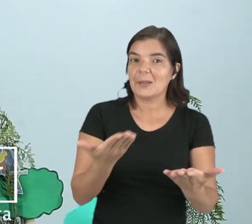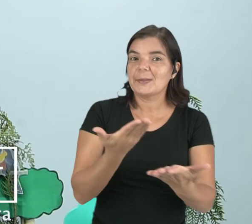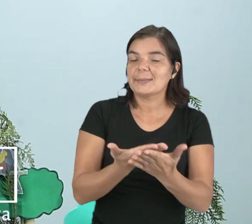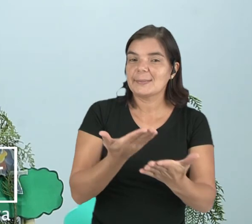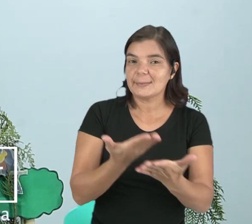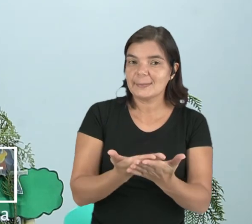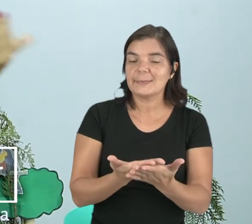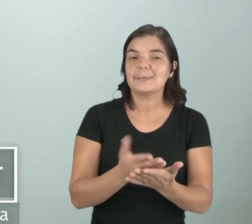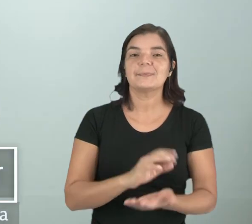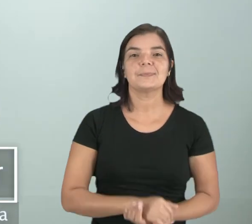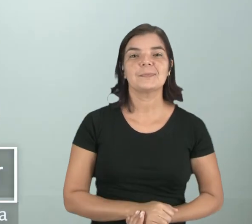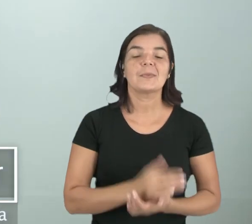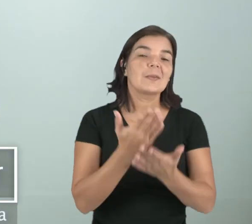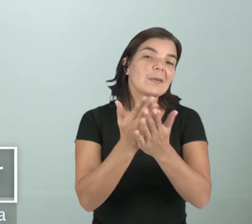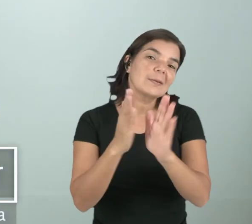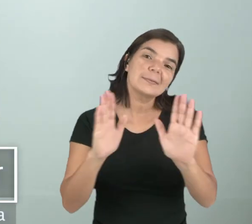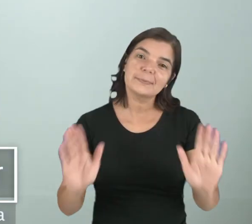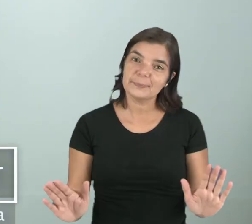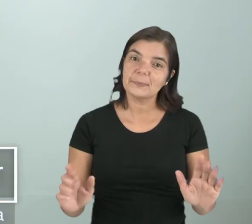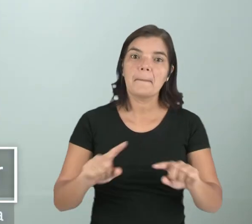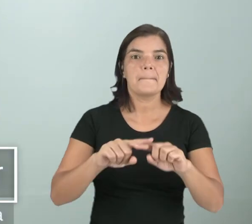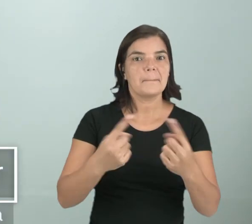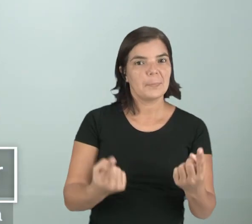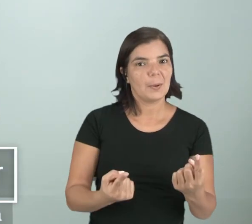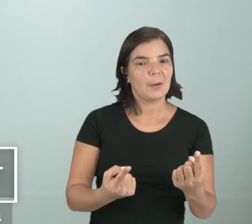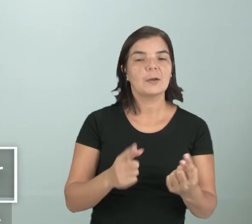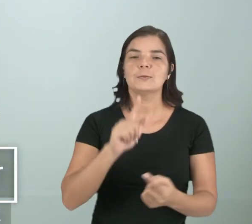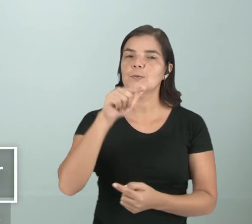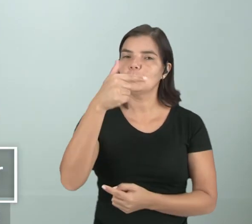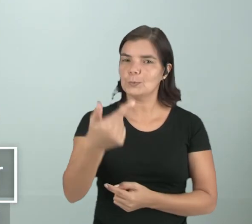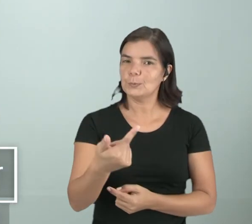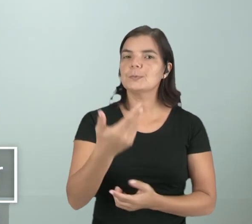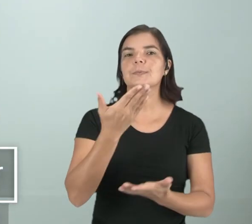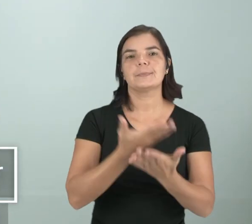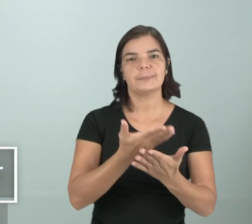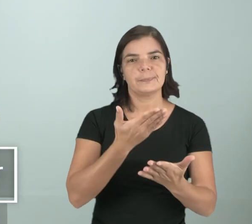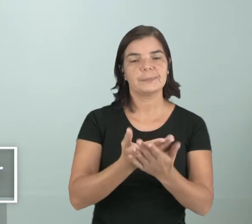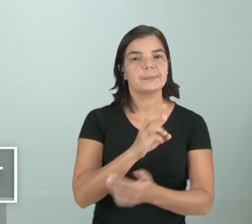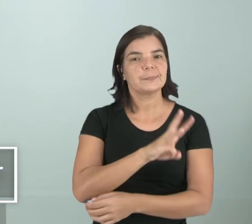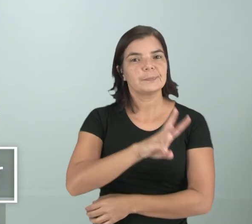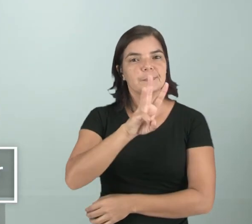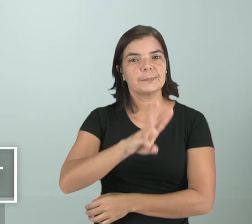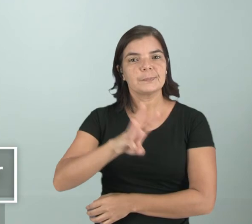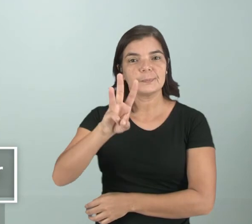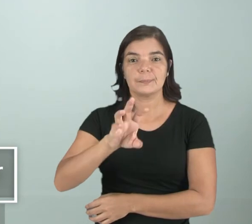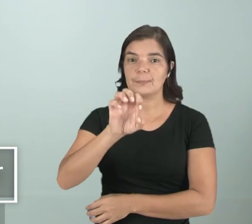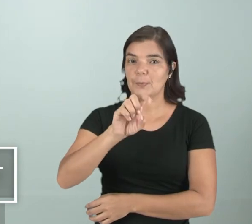de hoje acabou. Mas para essa e outras aulas, acesse